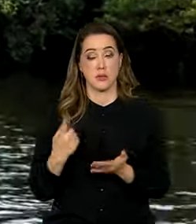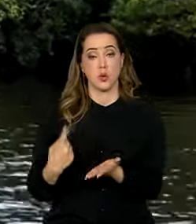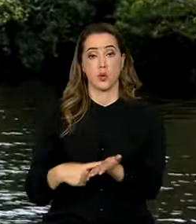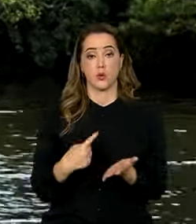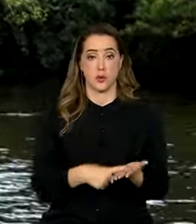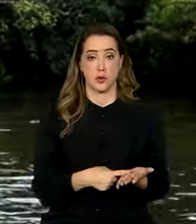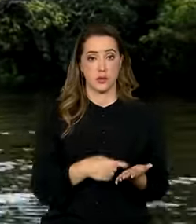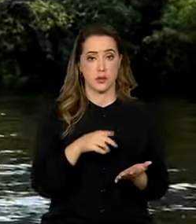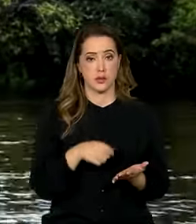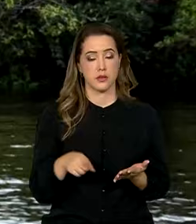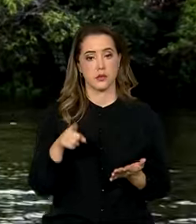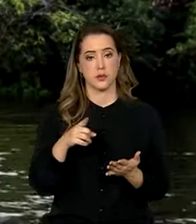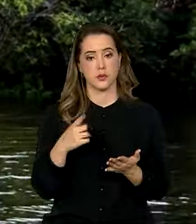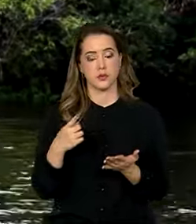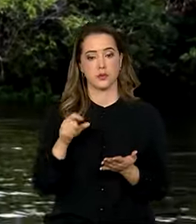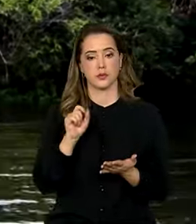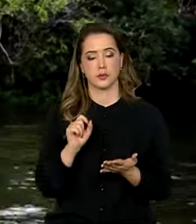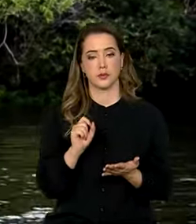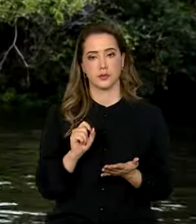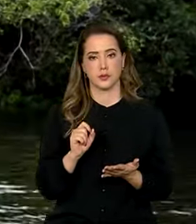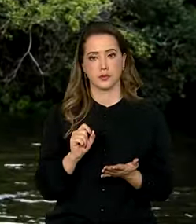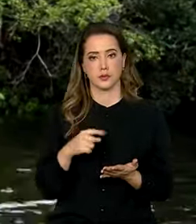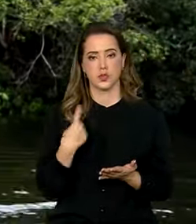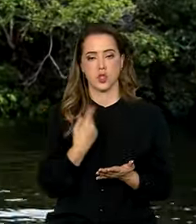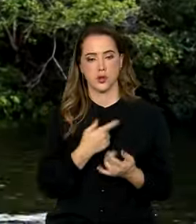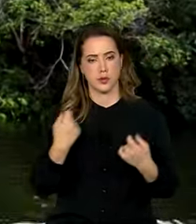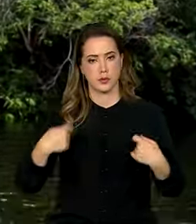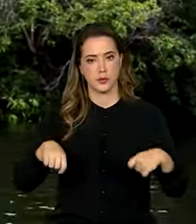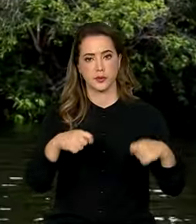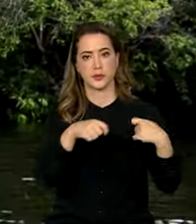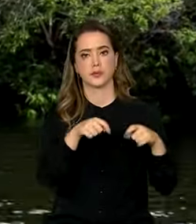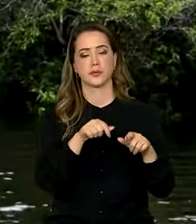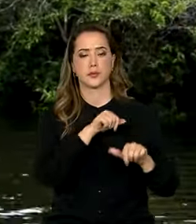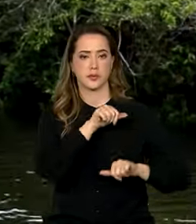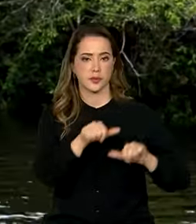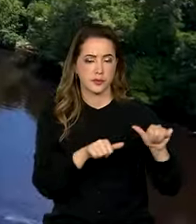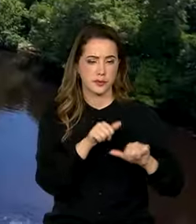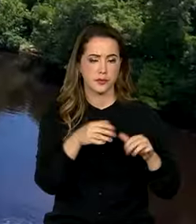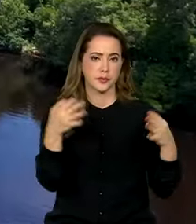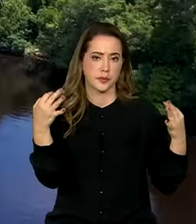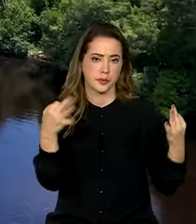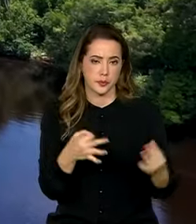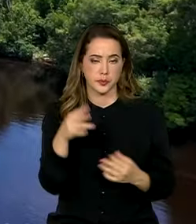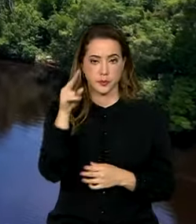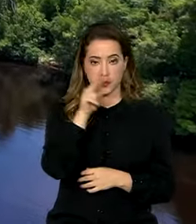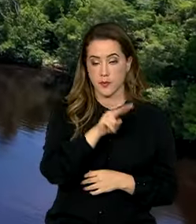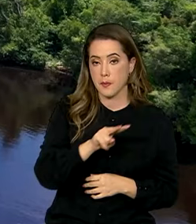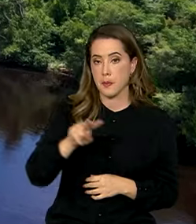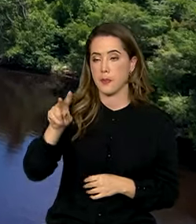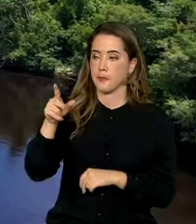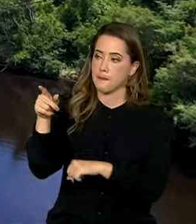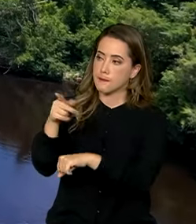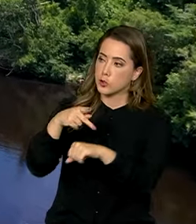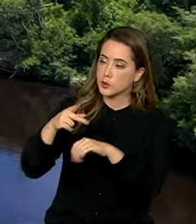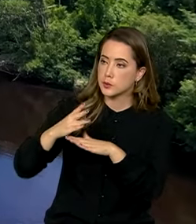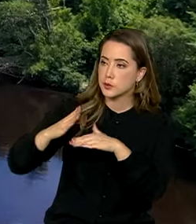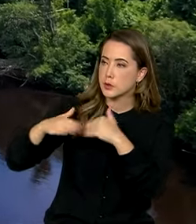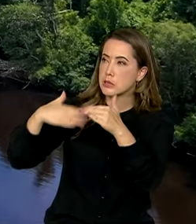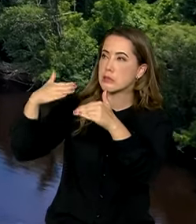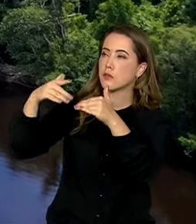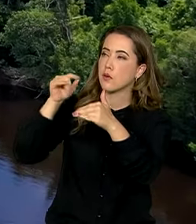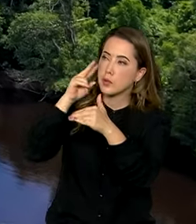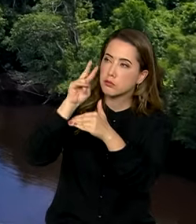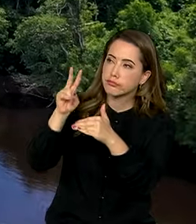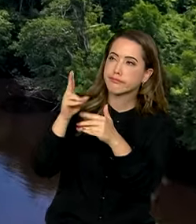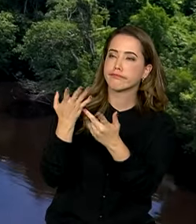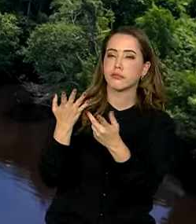com a agenda de que devemos fazer uma transição justa, olhando para os países em desenvolvimento,